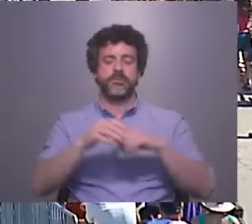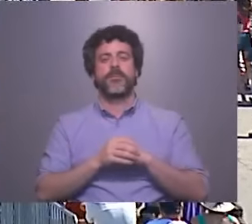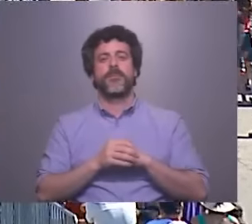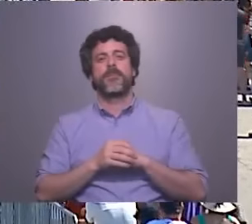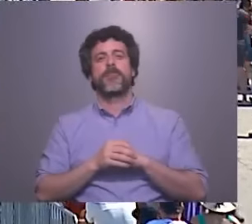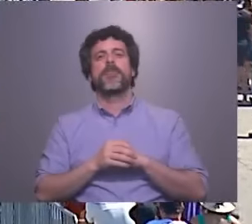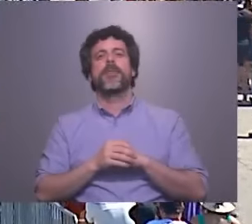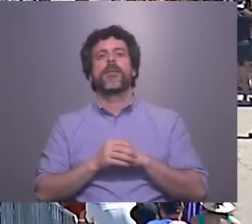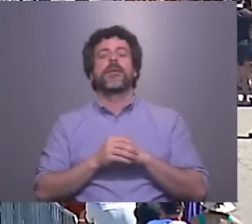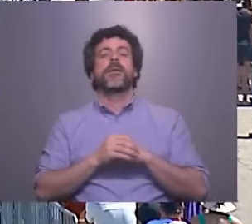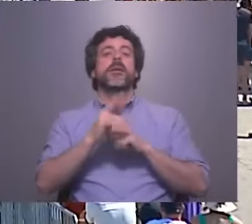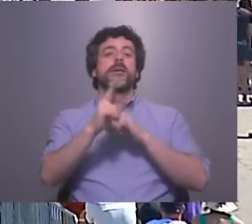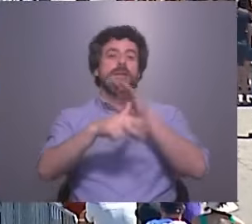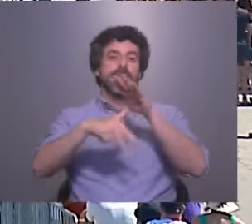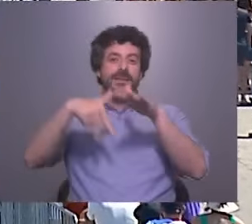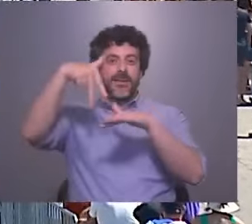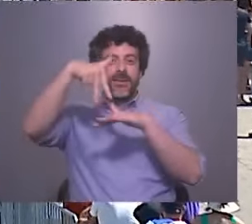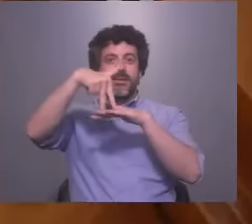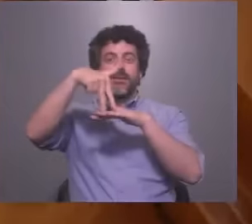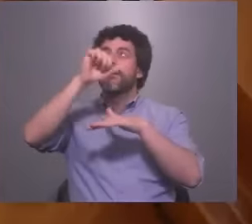Mistério da fé.